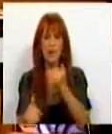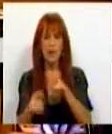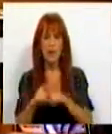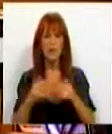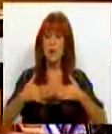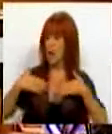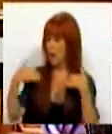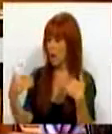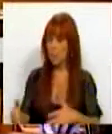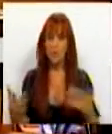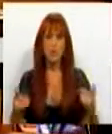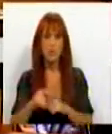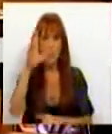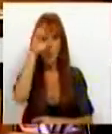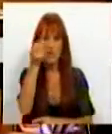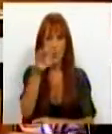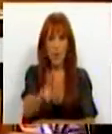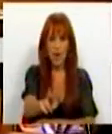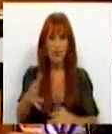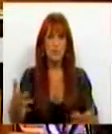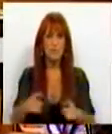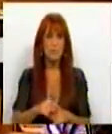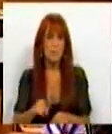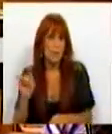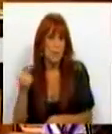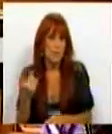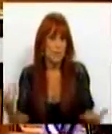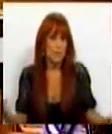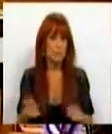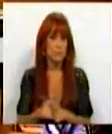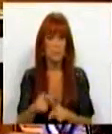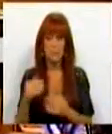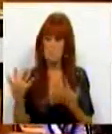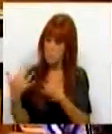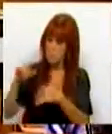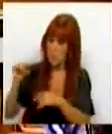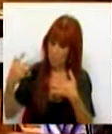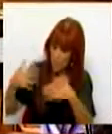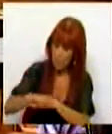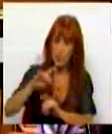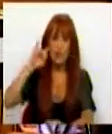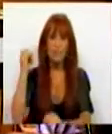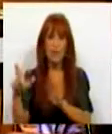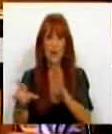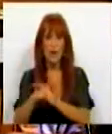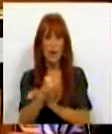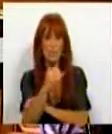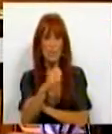foram abandonadas pelo governo anterior, se não o tivessem sido e se tivessem sido integradas na revisão da lei